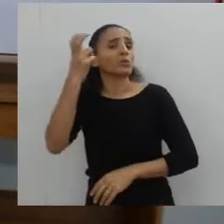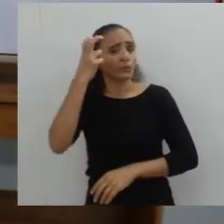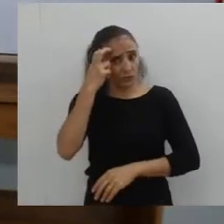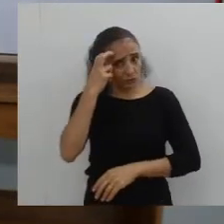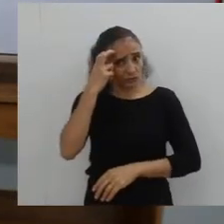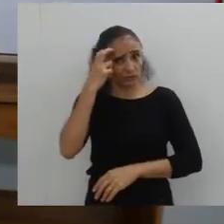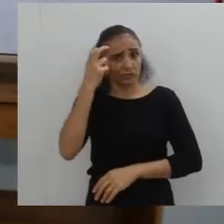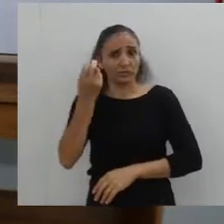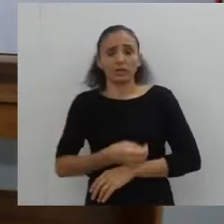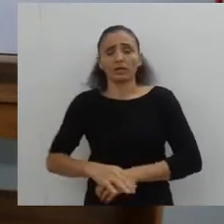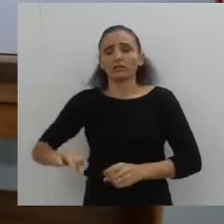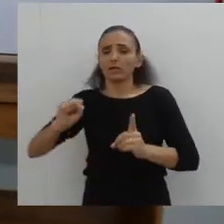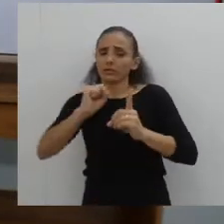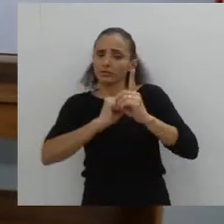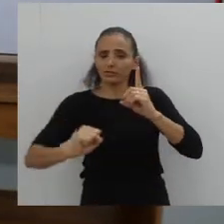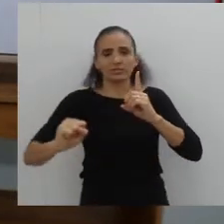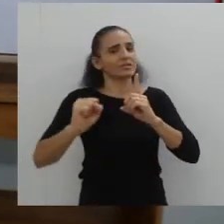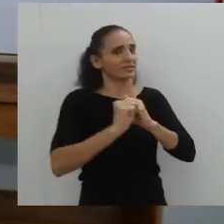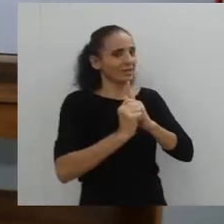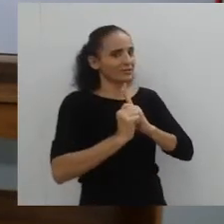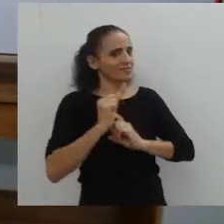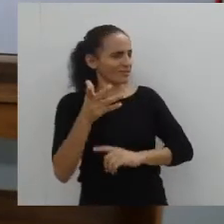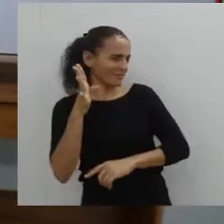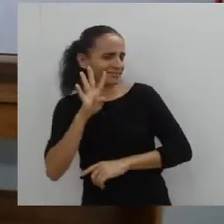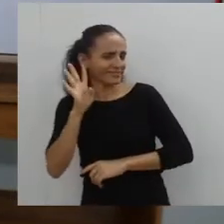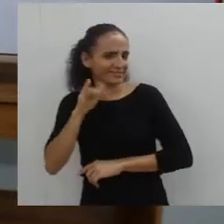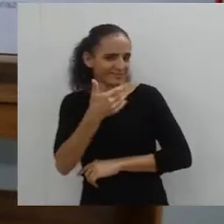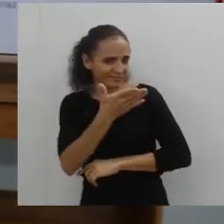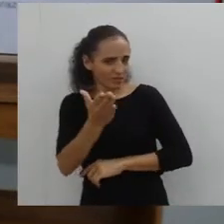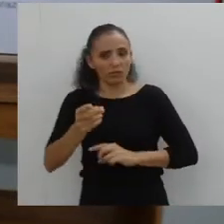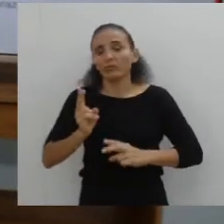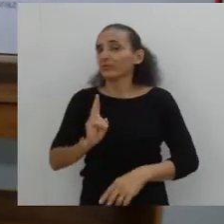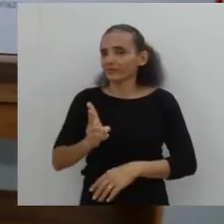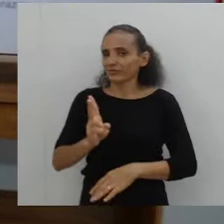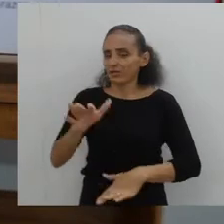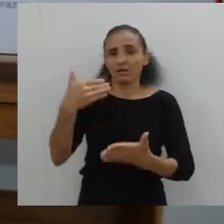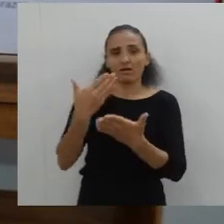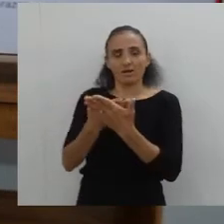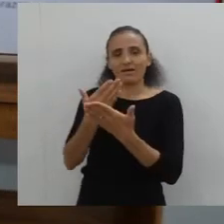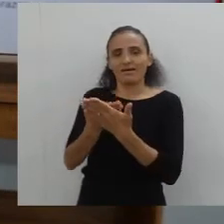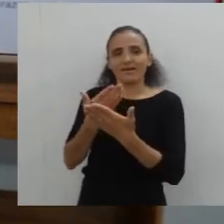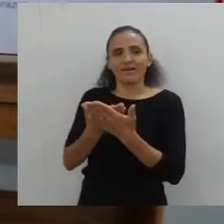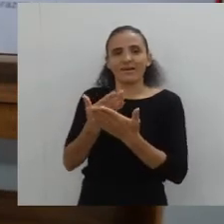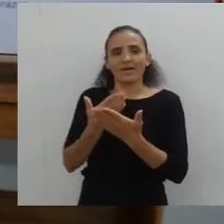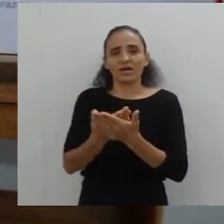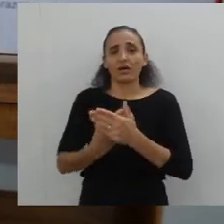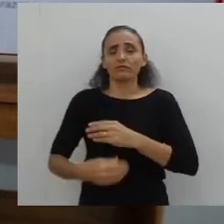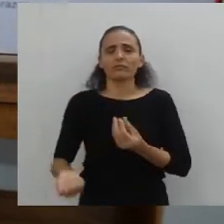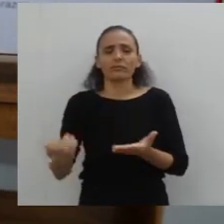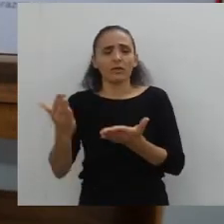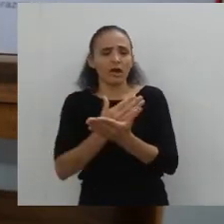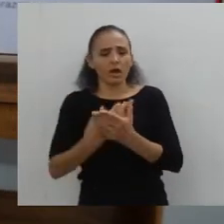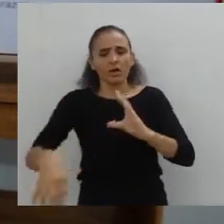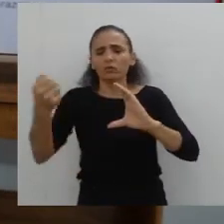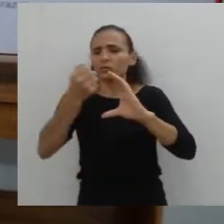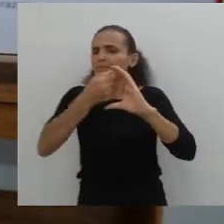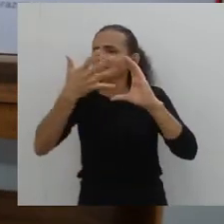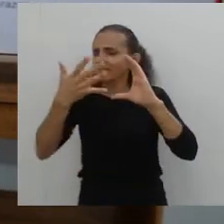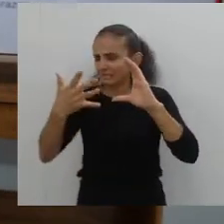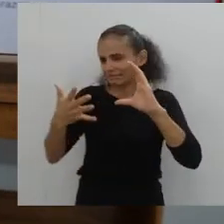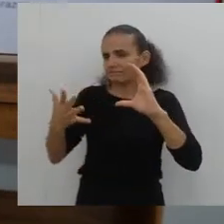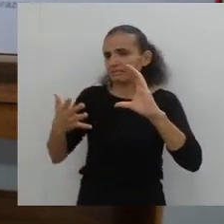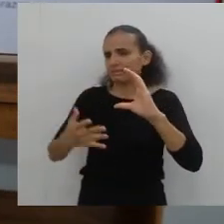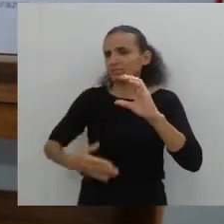nossa sociedade, etc. Tá bom? Beleza? Vamos avançando, vamos discutir um pouquinho os aspectos, né? Quais são esses